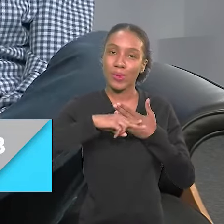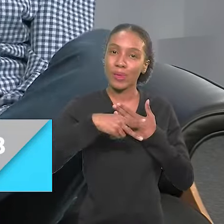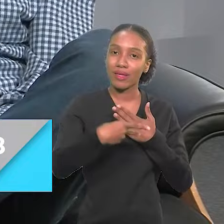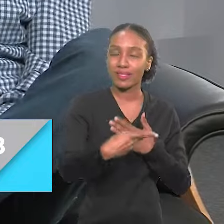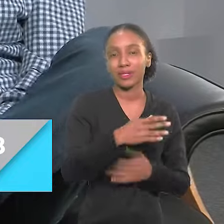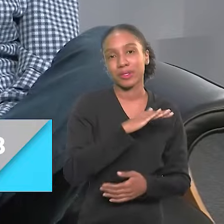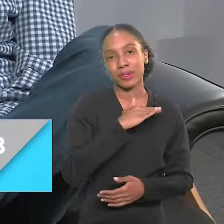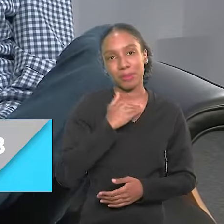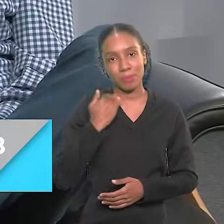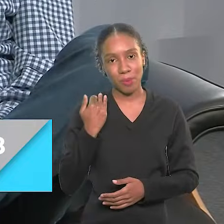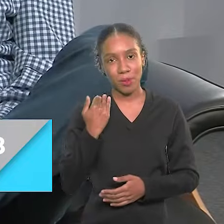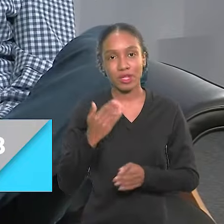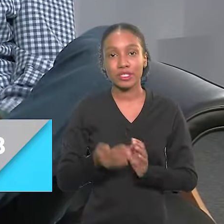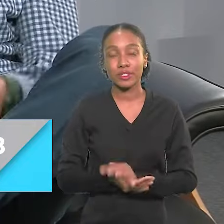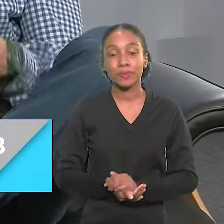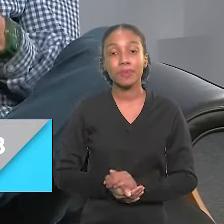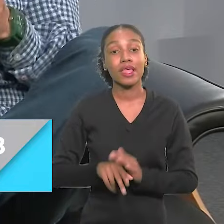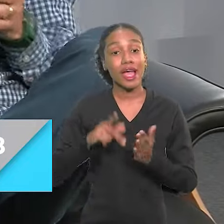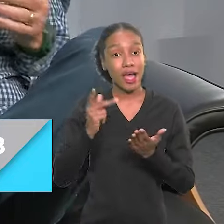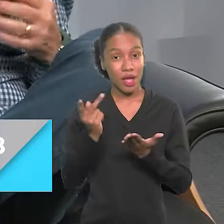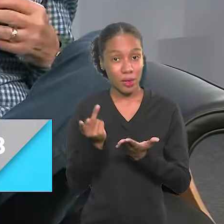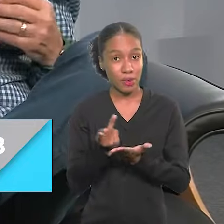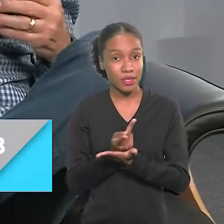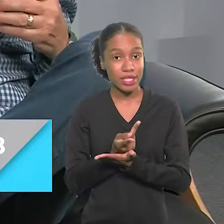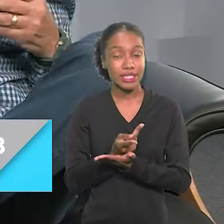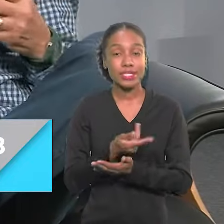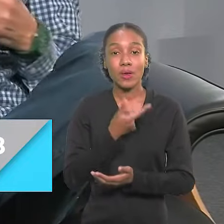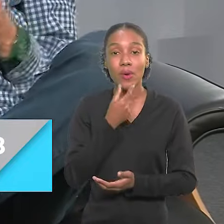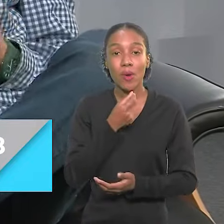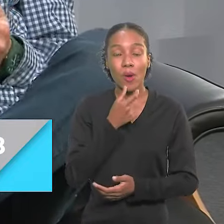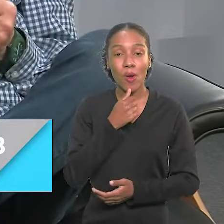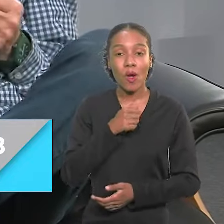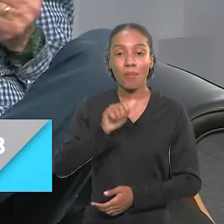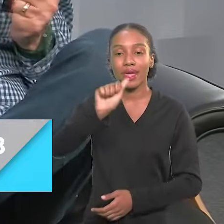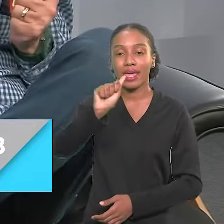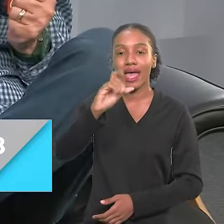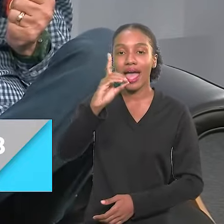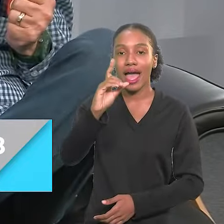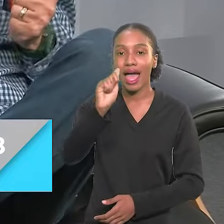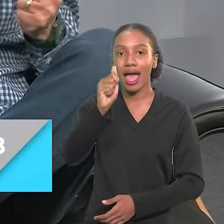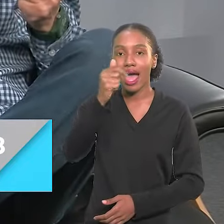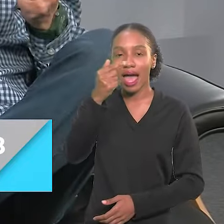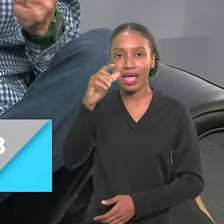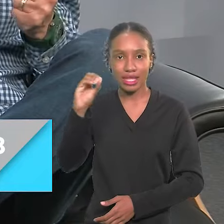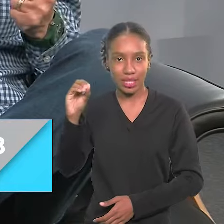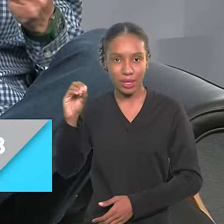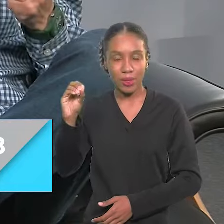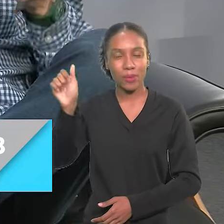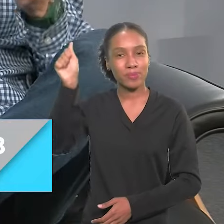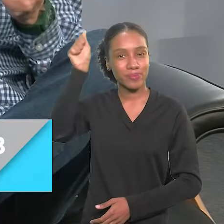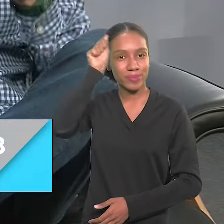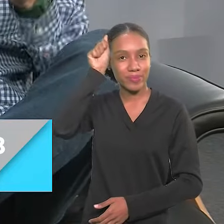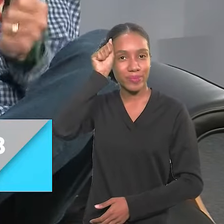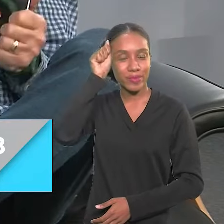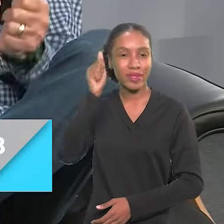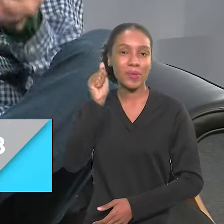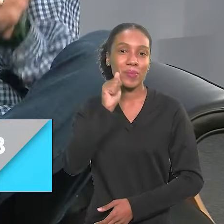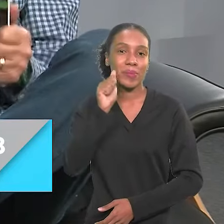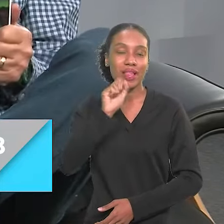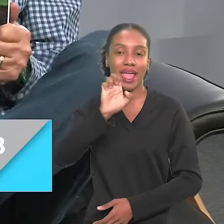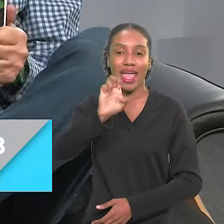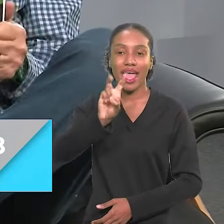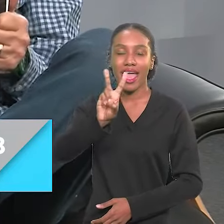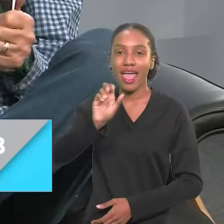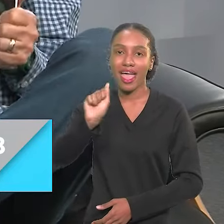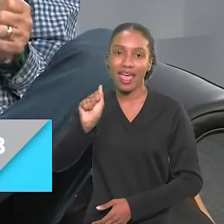a morte pois que aconteceu com Adão e Eva Eles escolheram errar eles fizeram uma opção